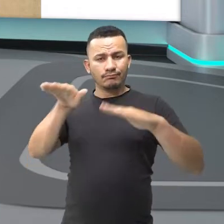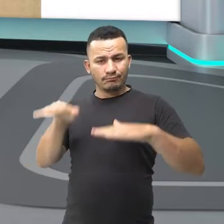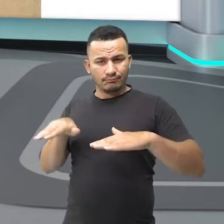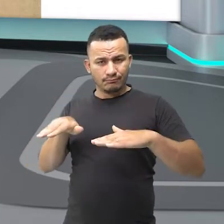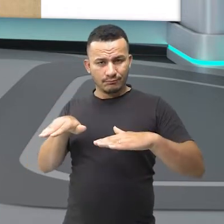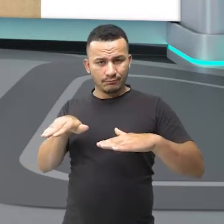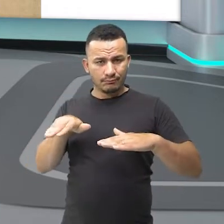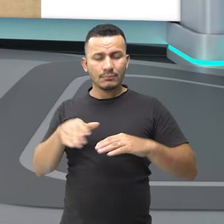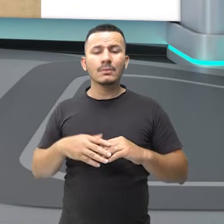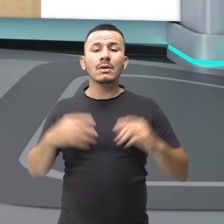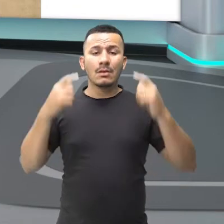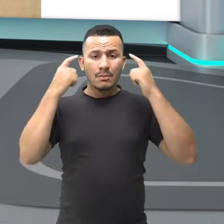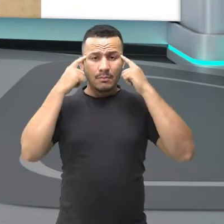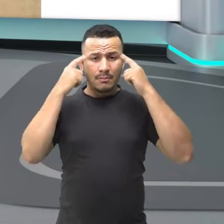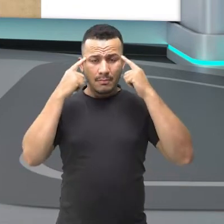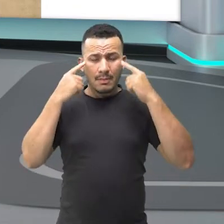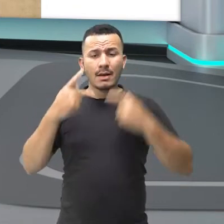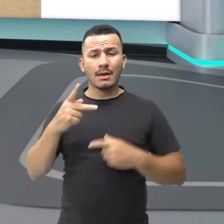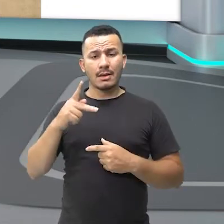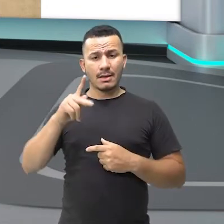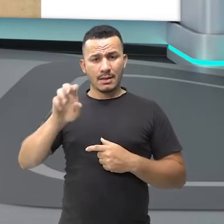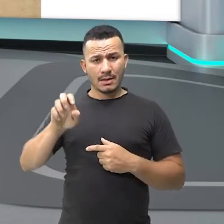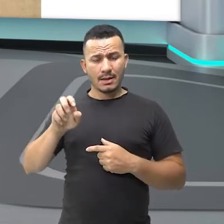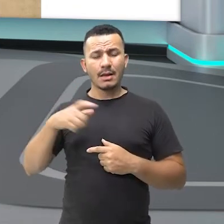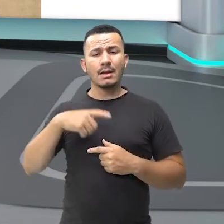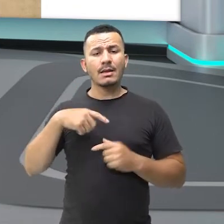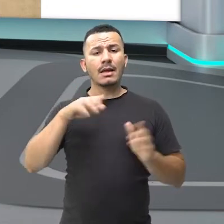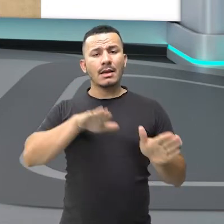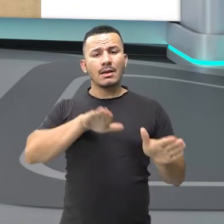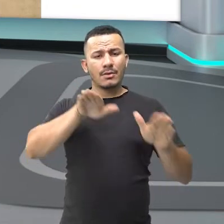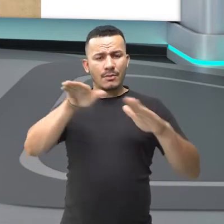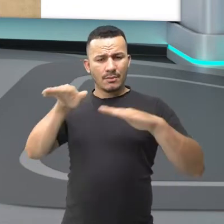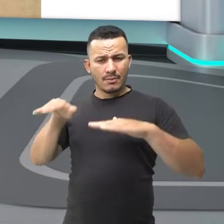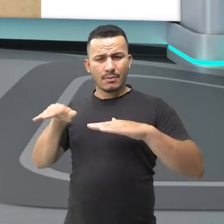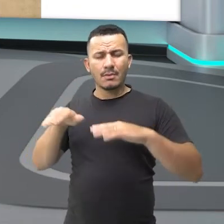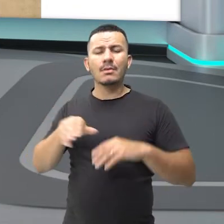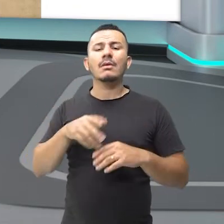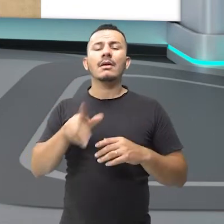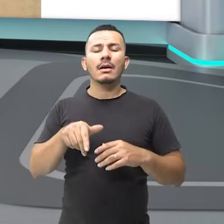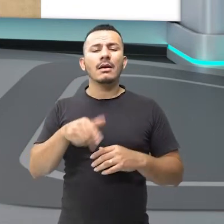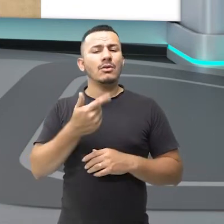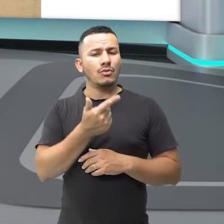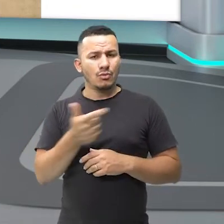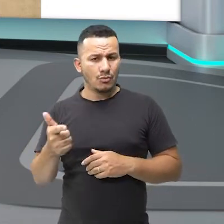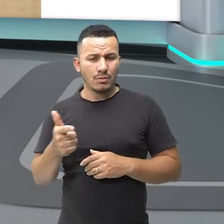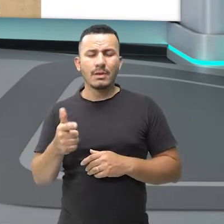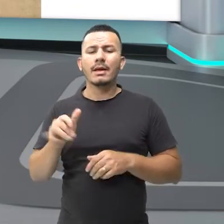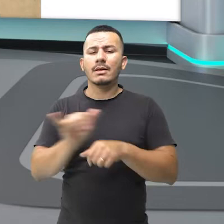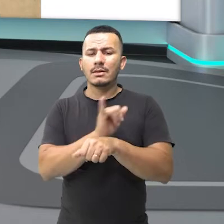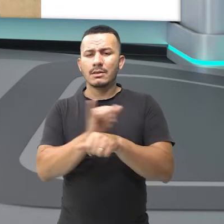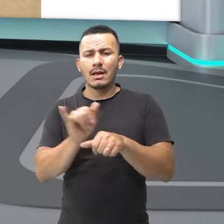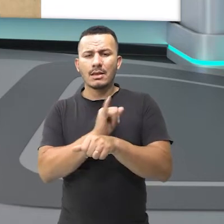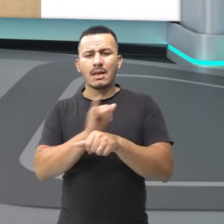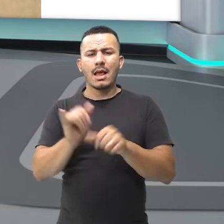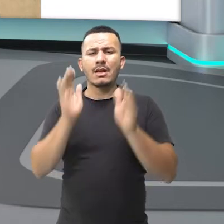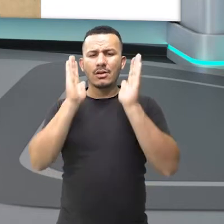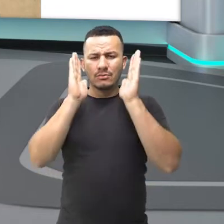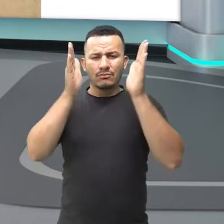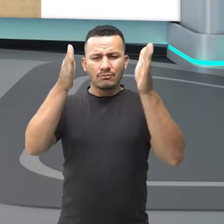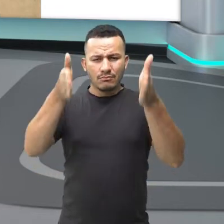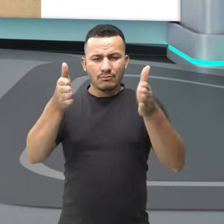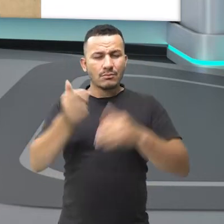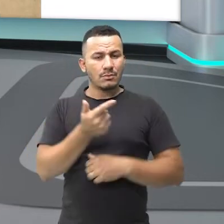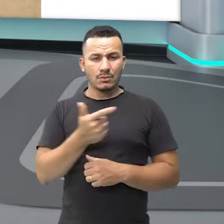os pés, a cabeça e as pernas ficavam de perfil. Não trabalhava com a técnica de